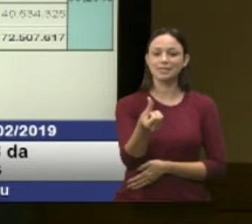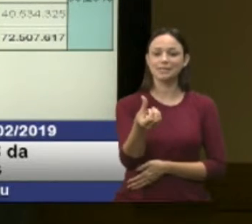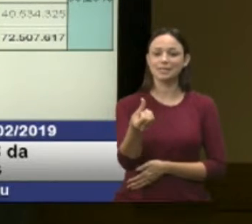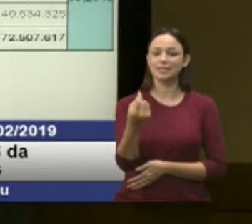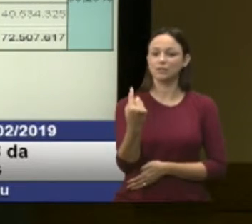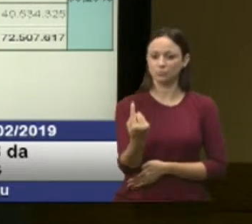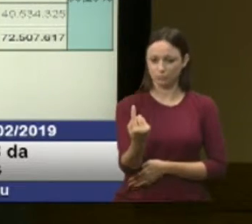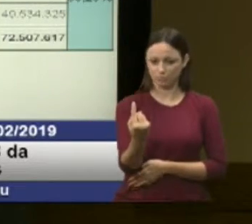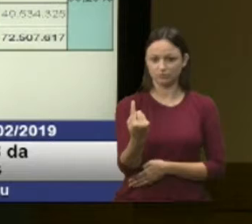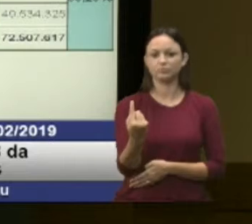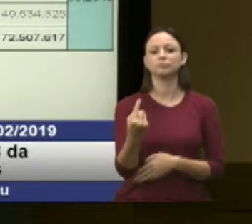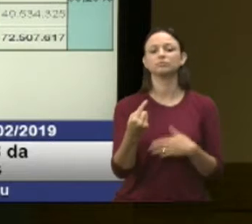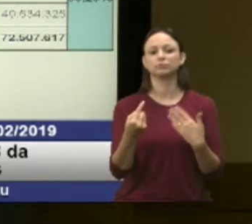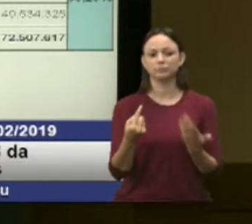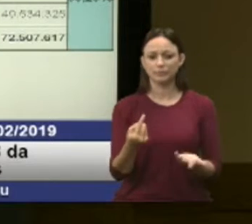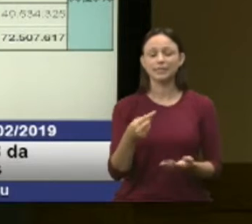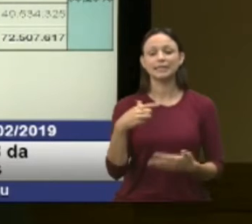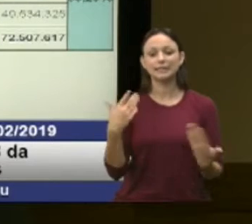77.791.661, ou seja,